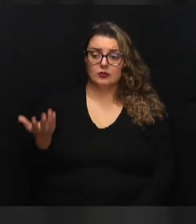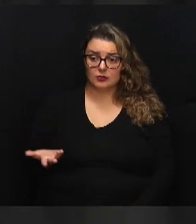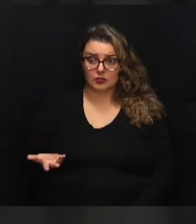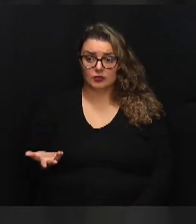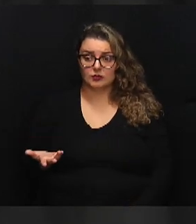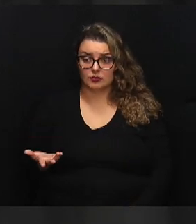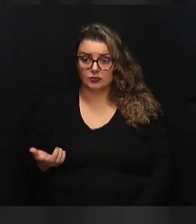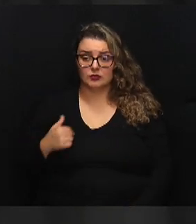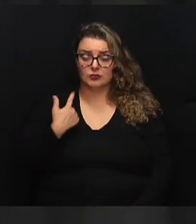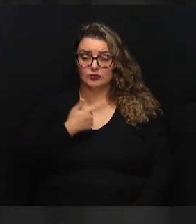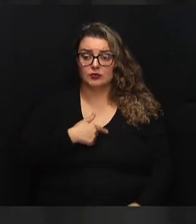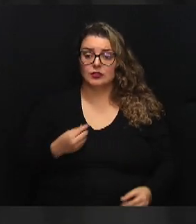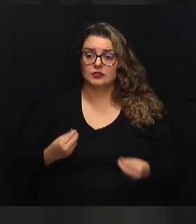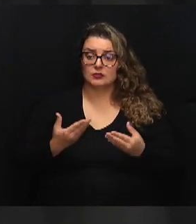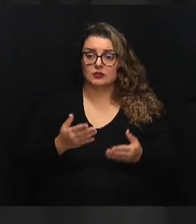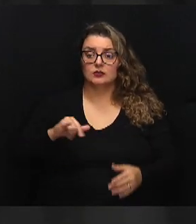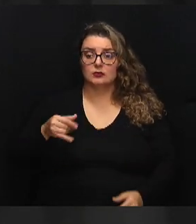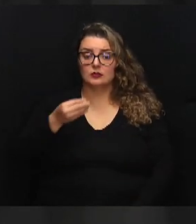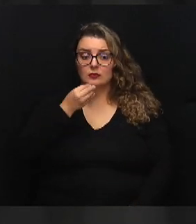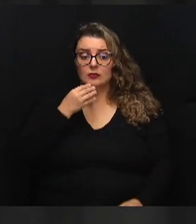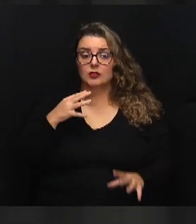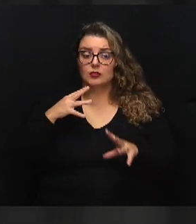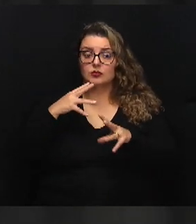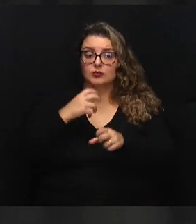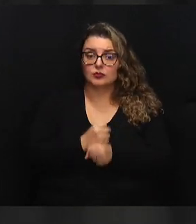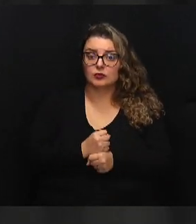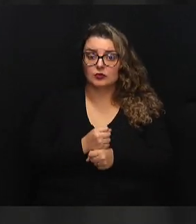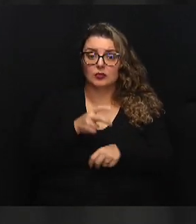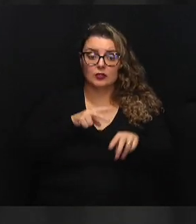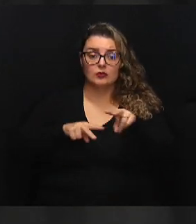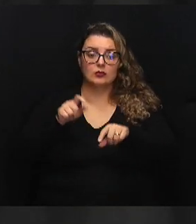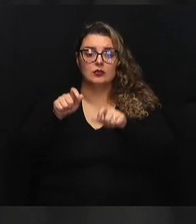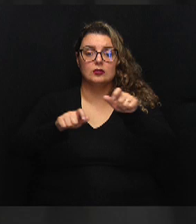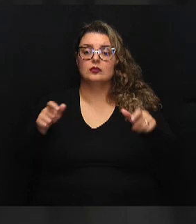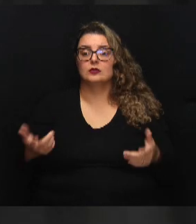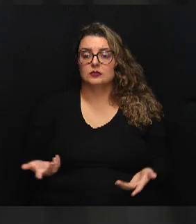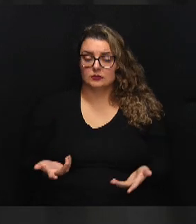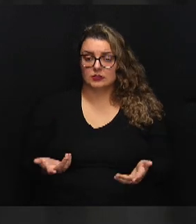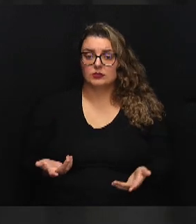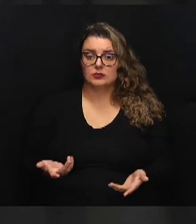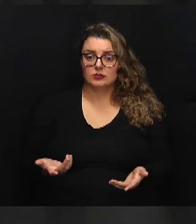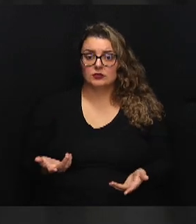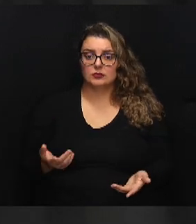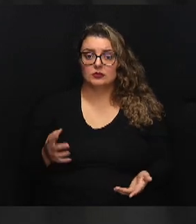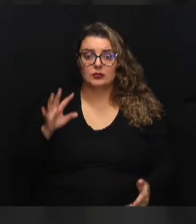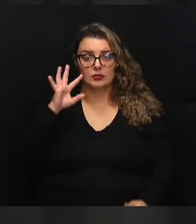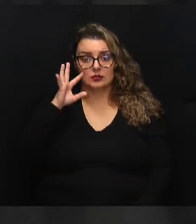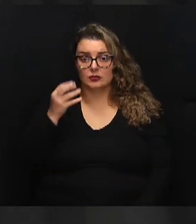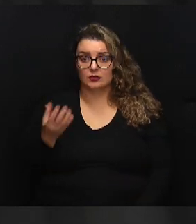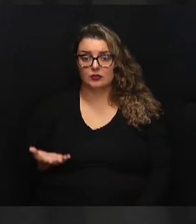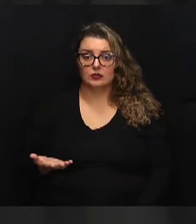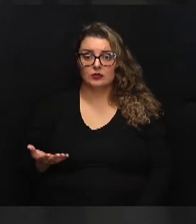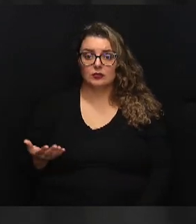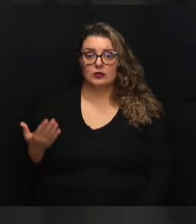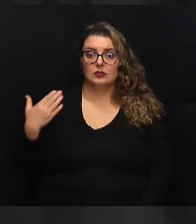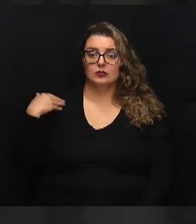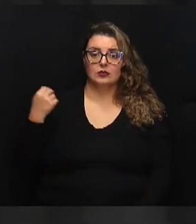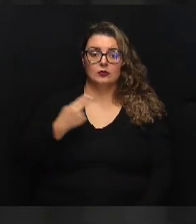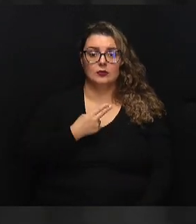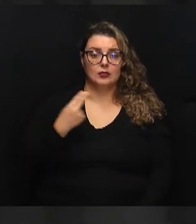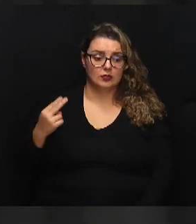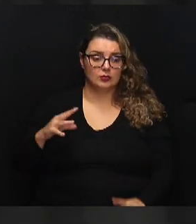está dando oportunidade. Mas isso tudo tem que ter um olhar de alguém que conhece. Ali eu sou chamado por nome, todo mundo